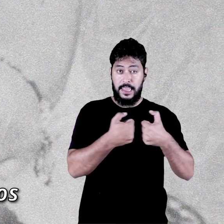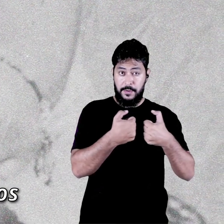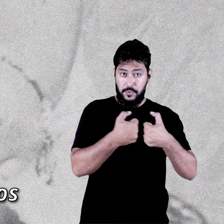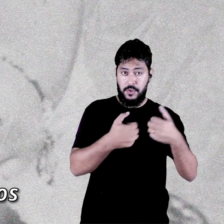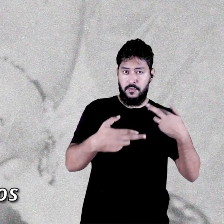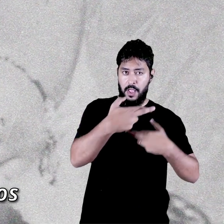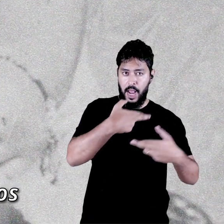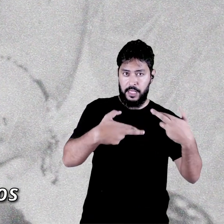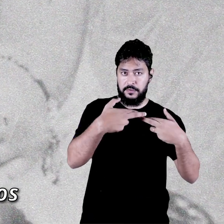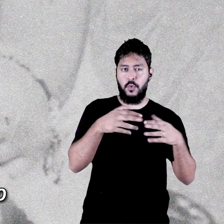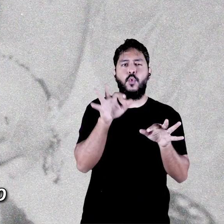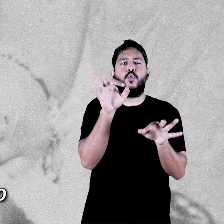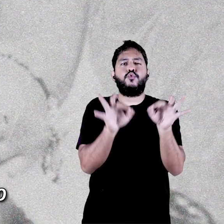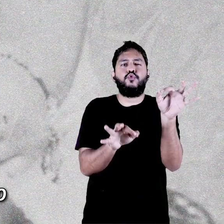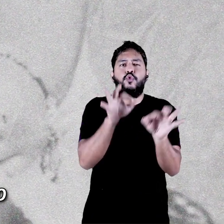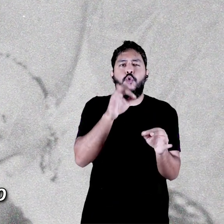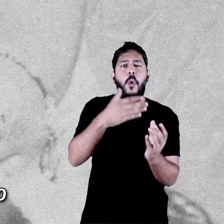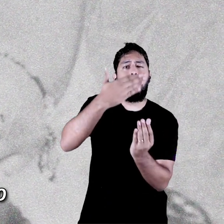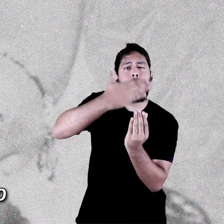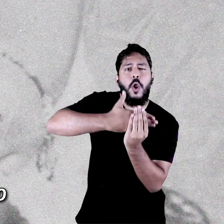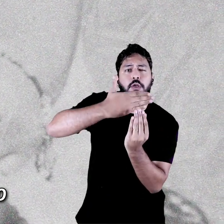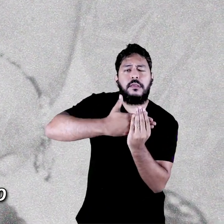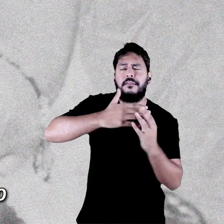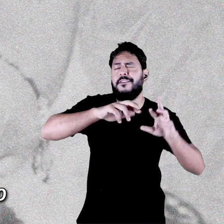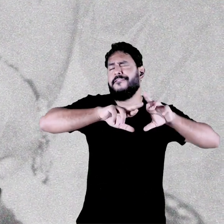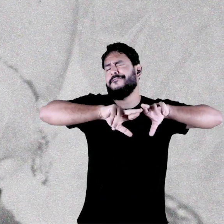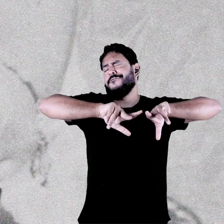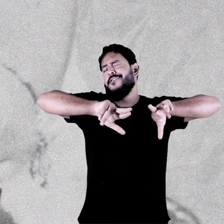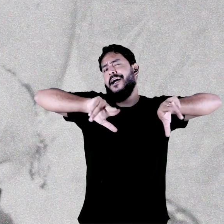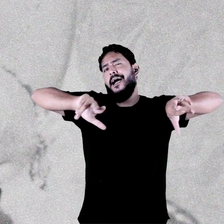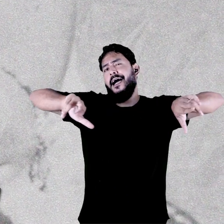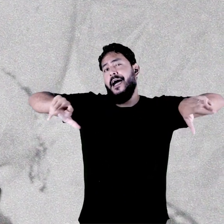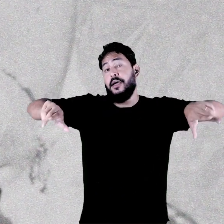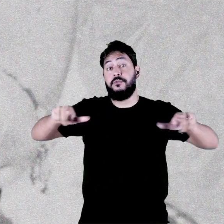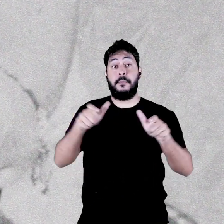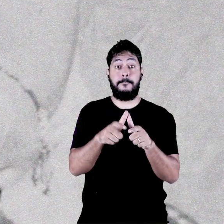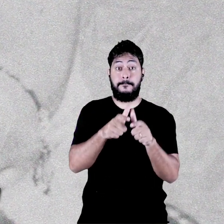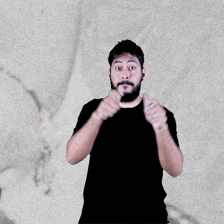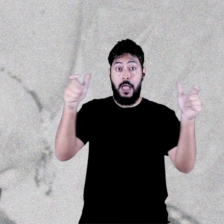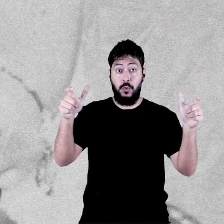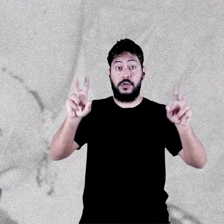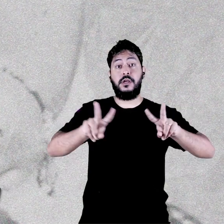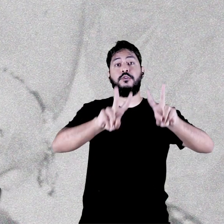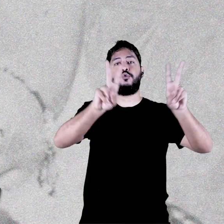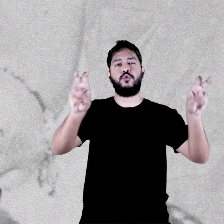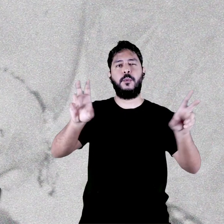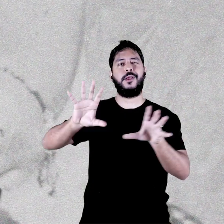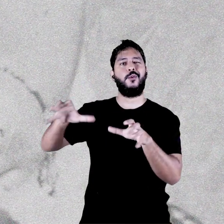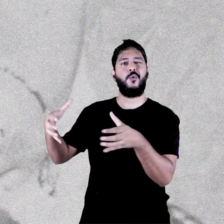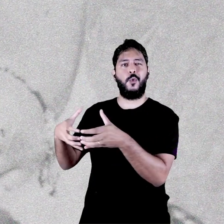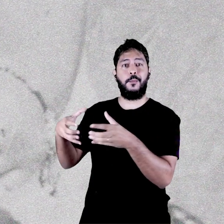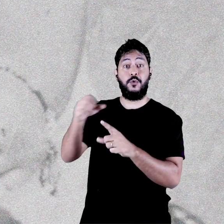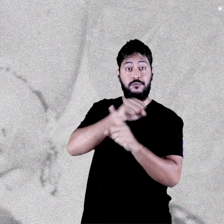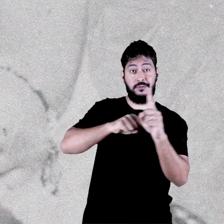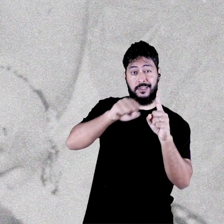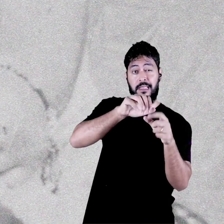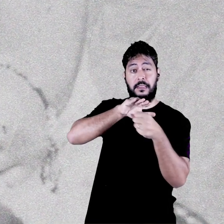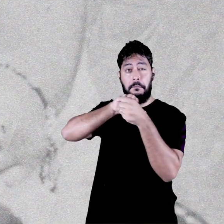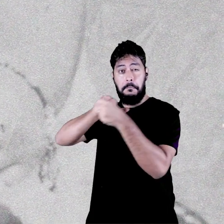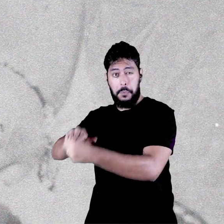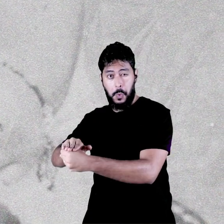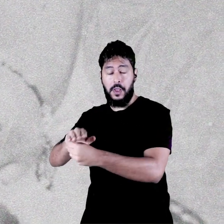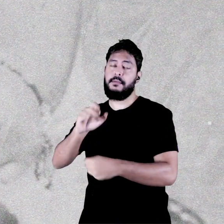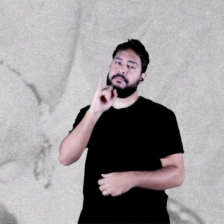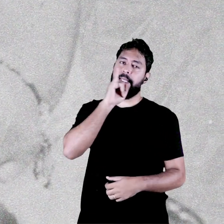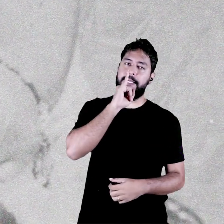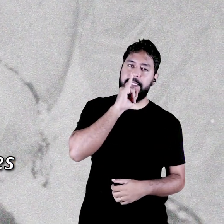Entre as centenas de processos que tramitaram pela relação de Pernambuco, muitos trataram da situação social e jurídica de grupos vulneráveis